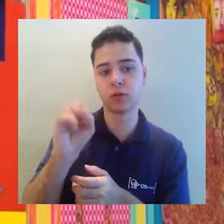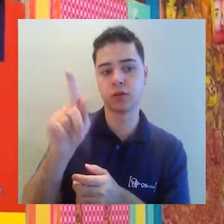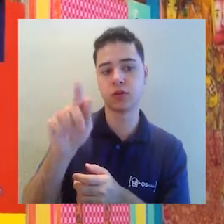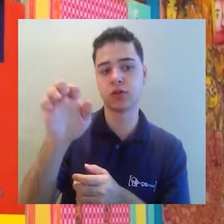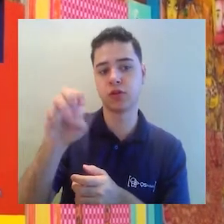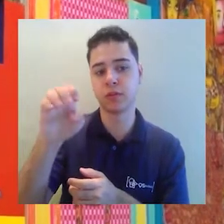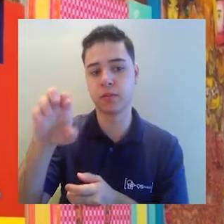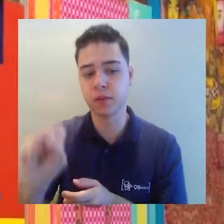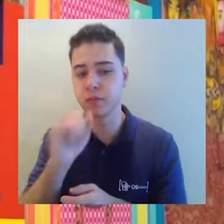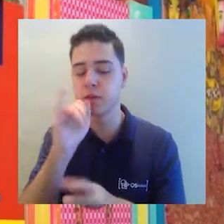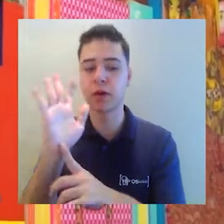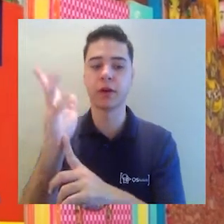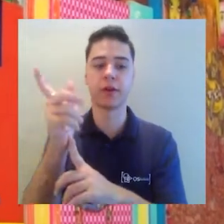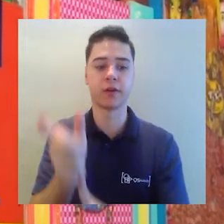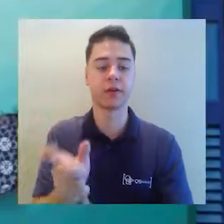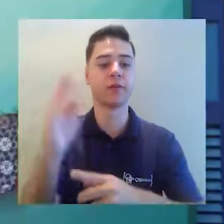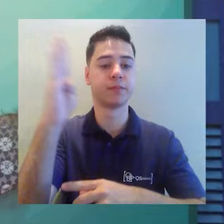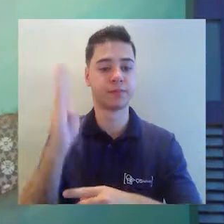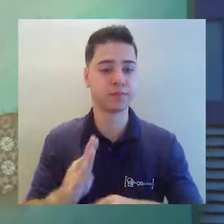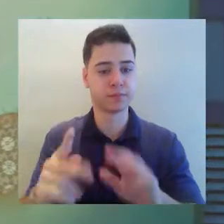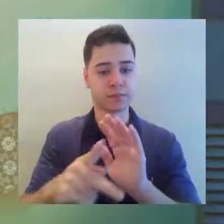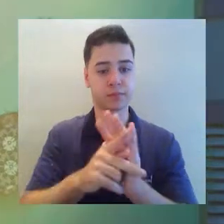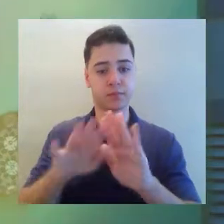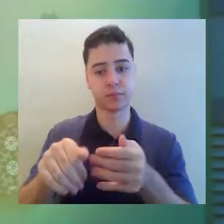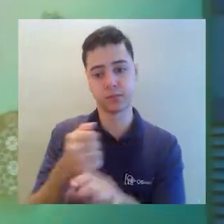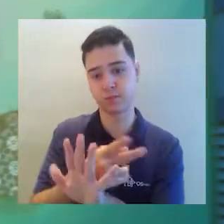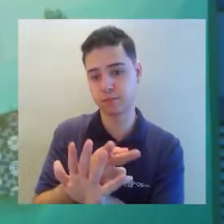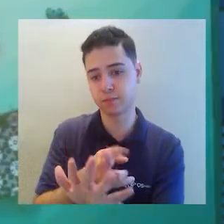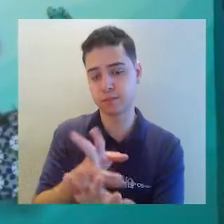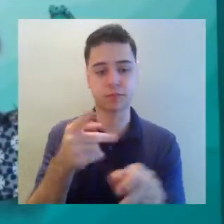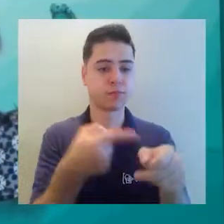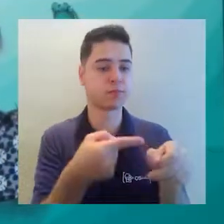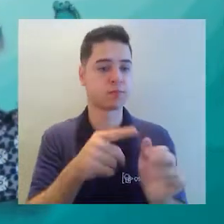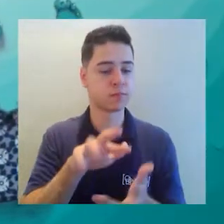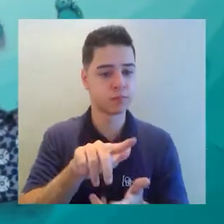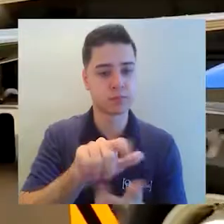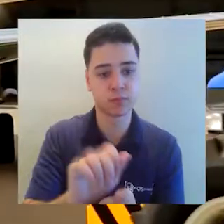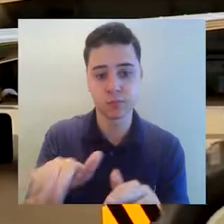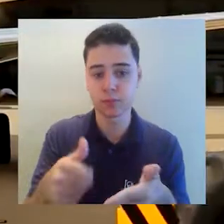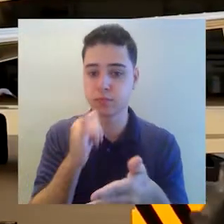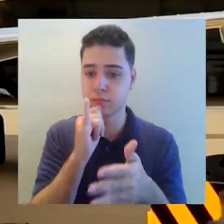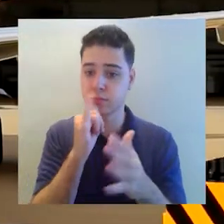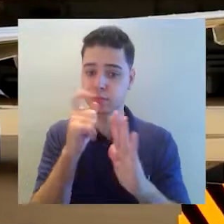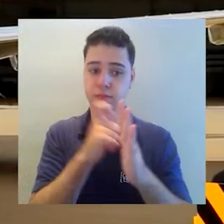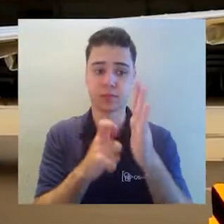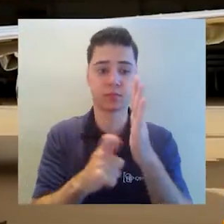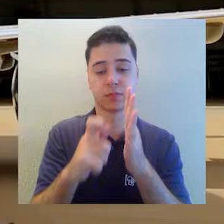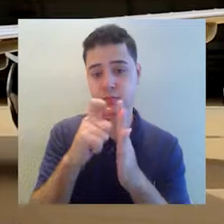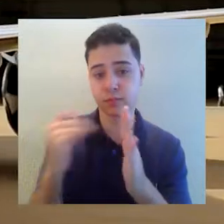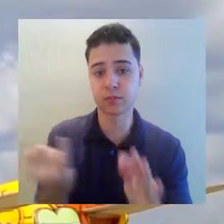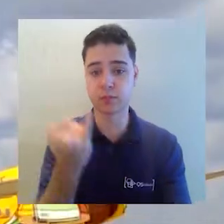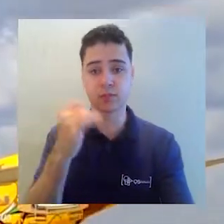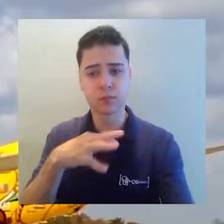Os Gêmeos formam uma dupla de artistas brasileiros com trabalhos realizados em diversas cidades do mundo. Eles são os grafiteiros